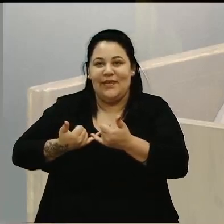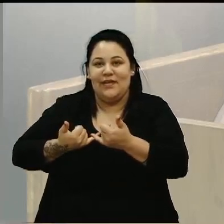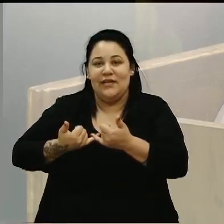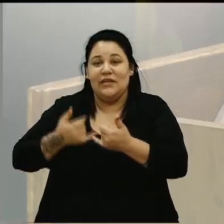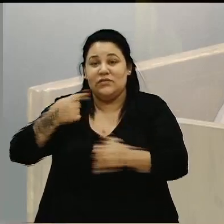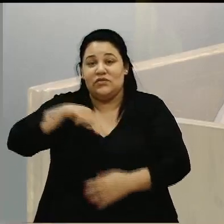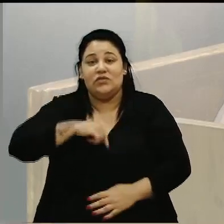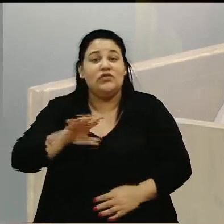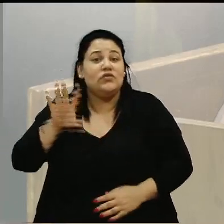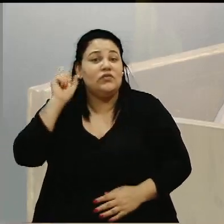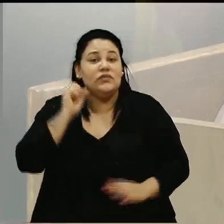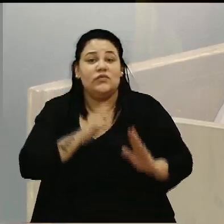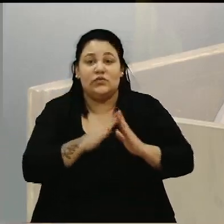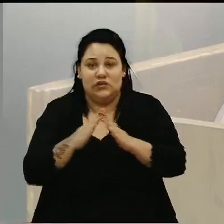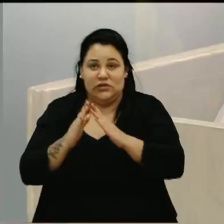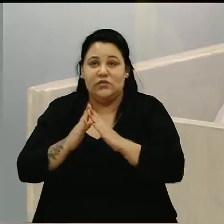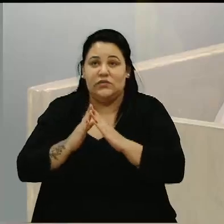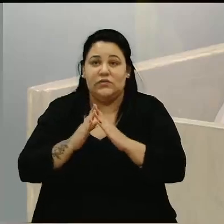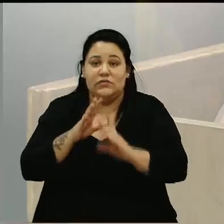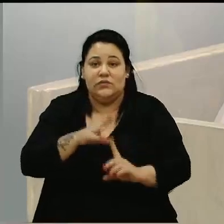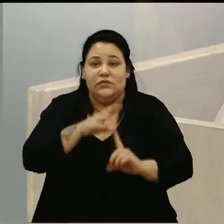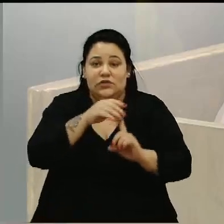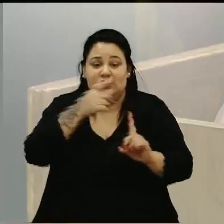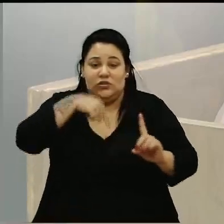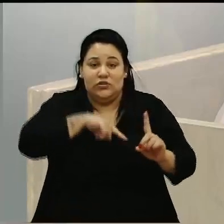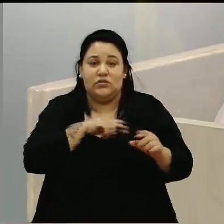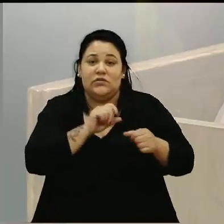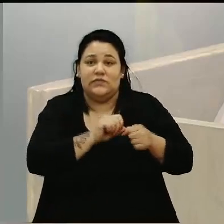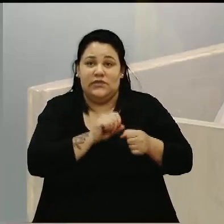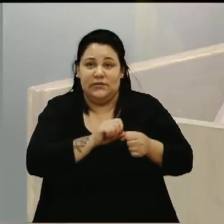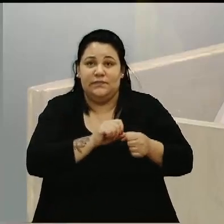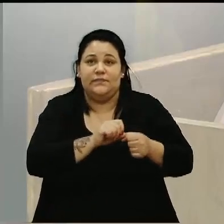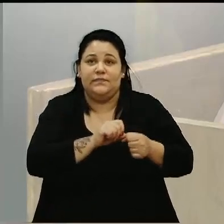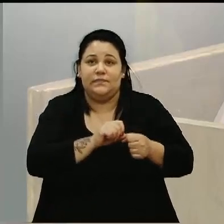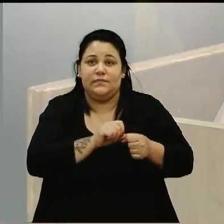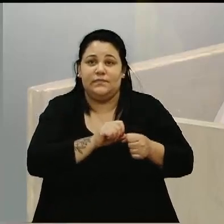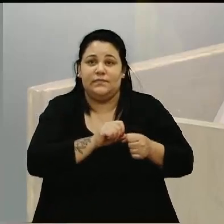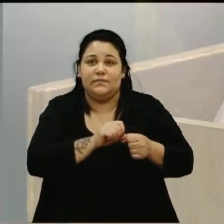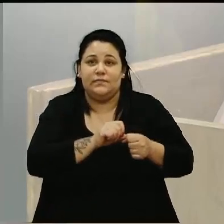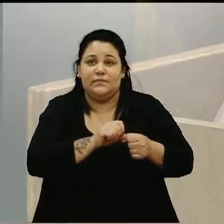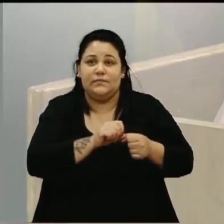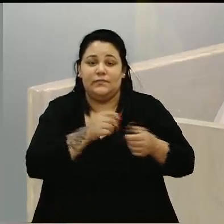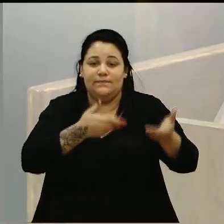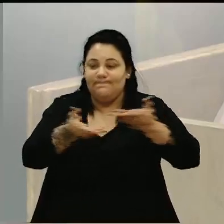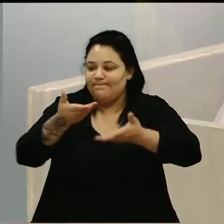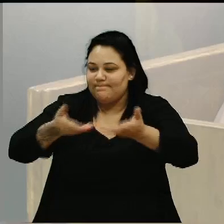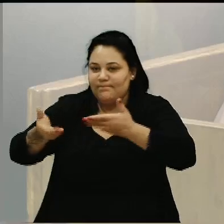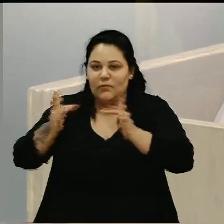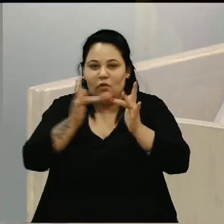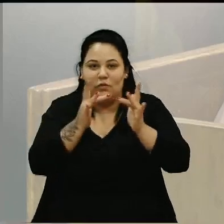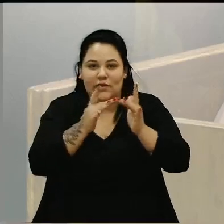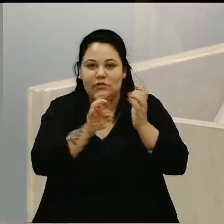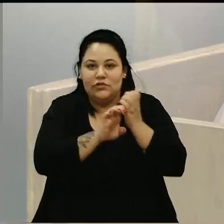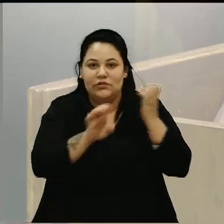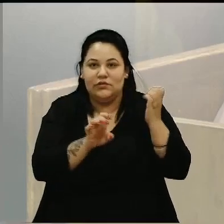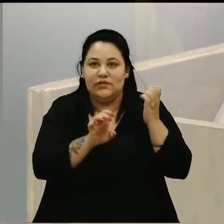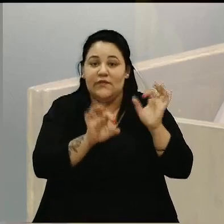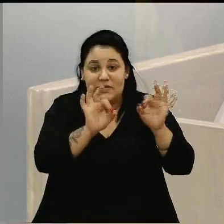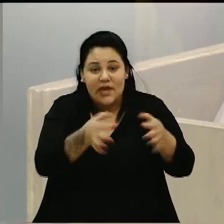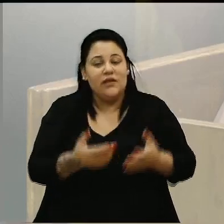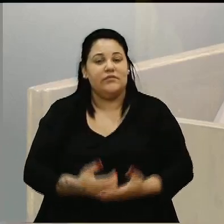ouvíamos o morador e aí fazíamos essa negociação com a engenharia, dava